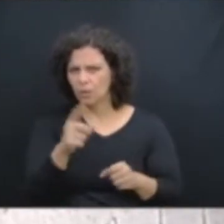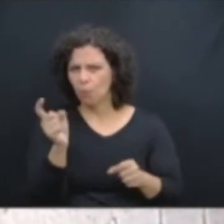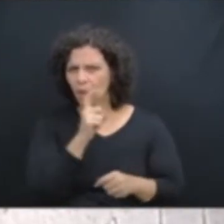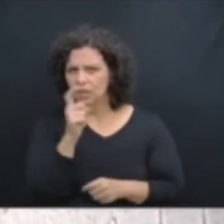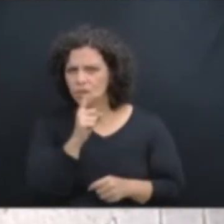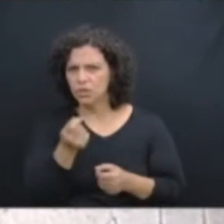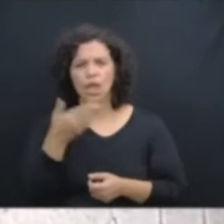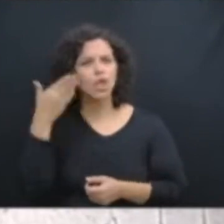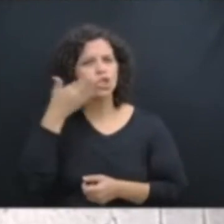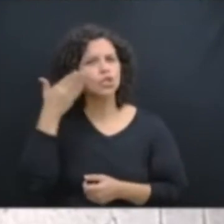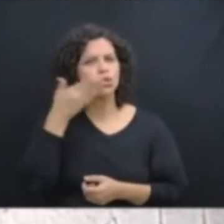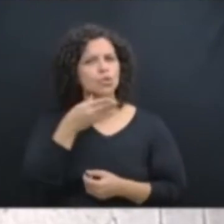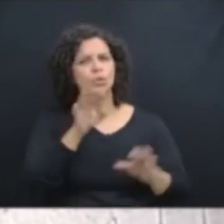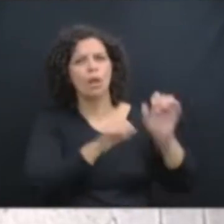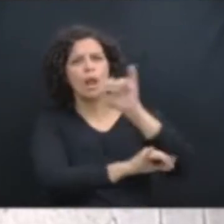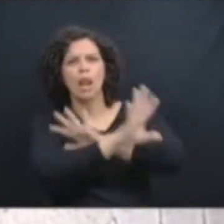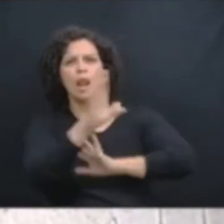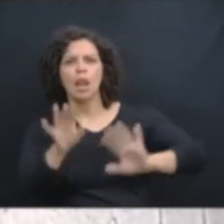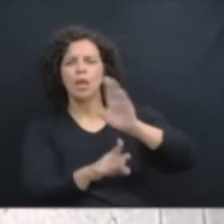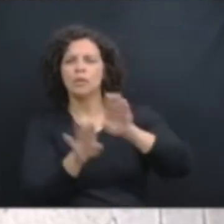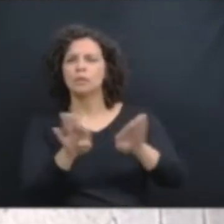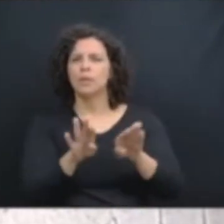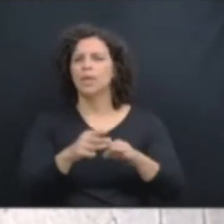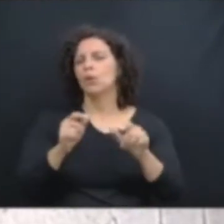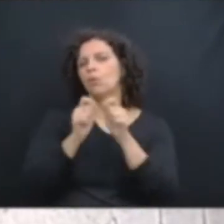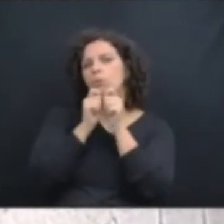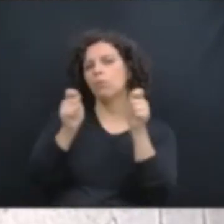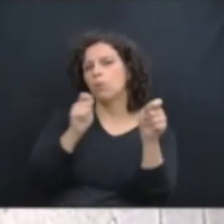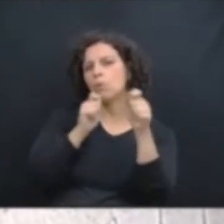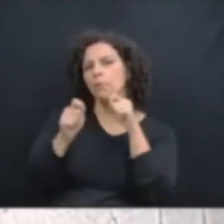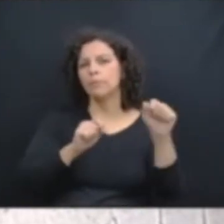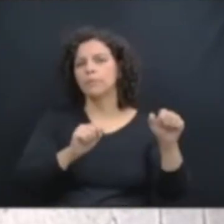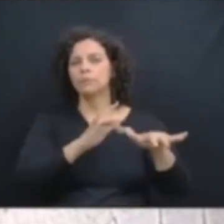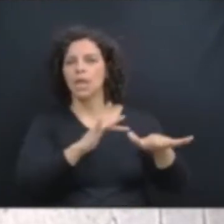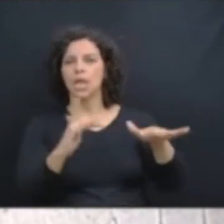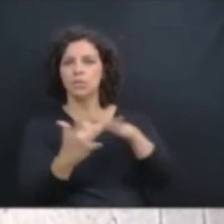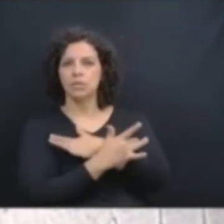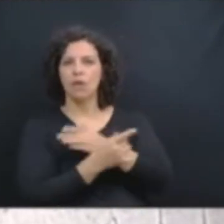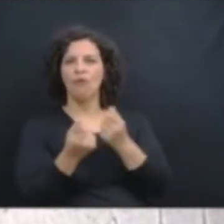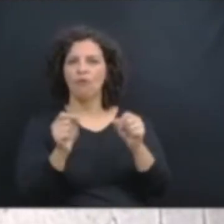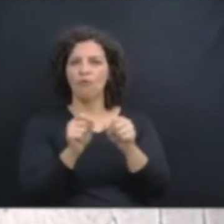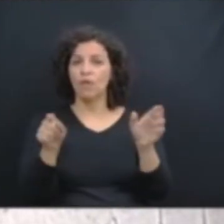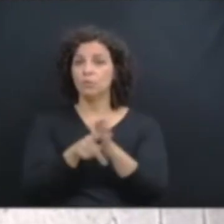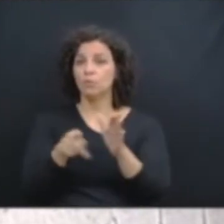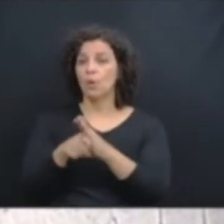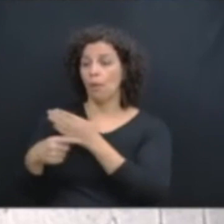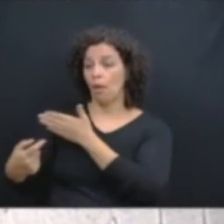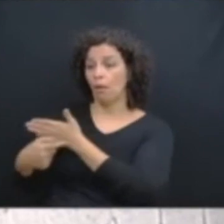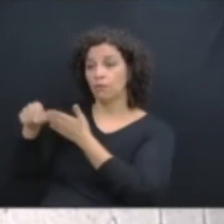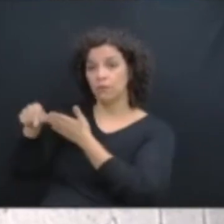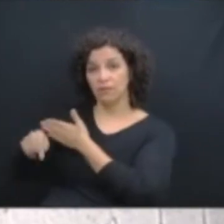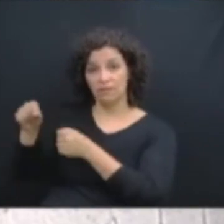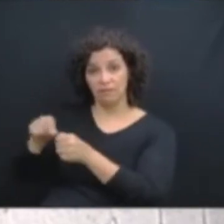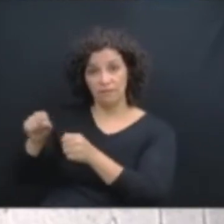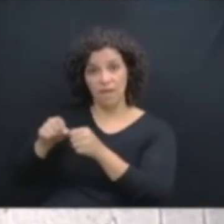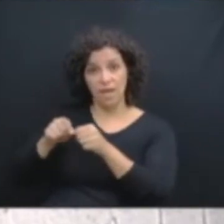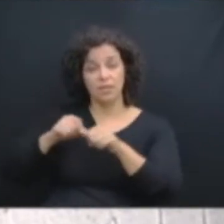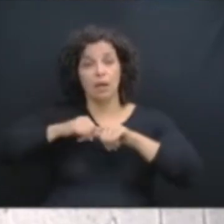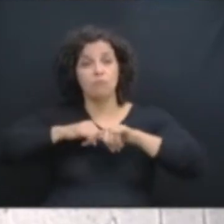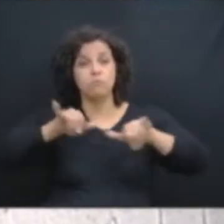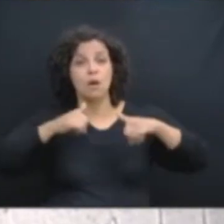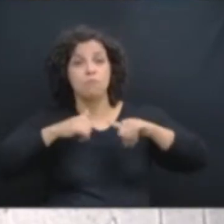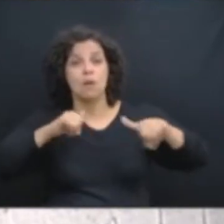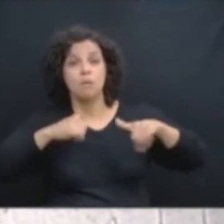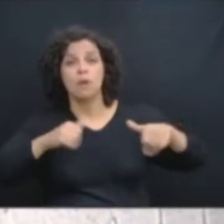que o discurso fantasioso, que a materinha de rede social provocada pelo Palácio do Iguaçu, ganhe corpo